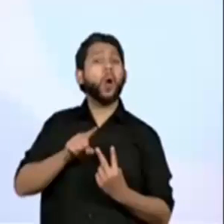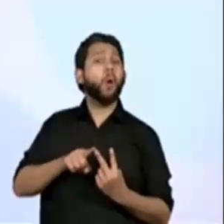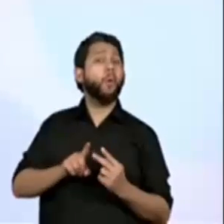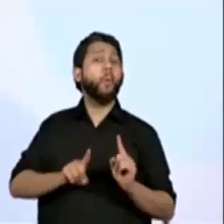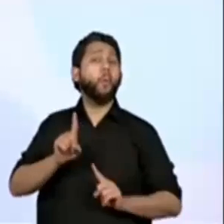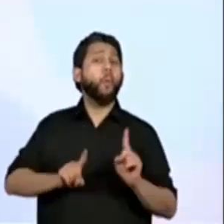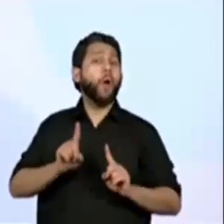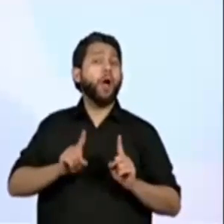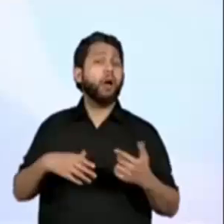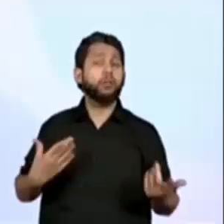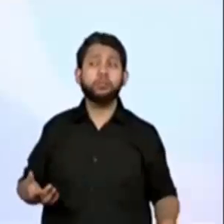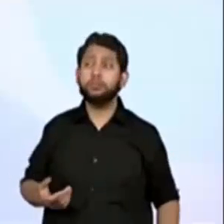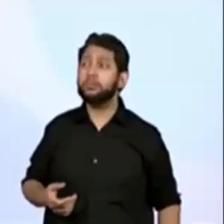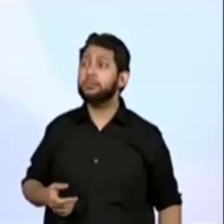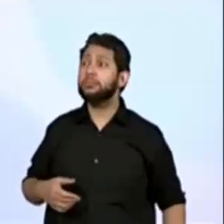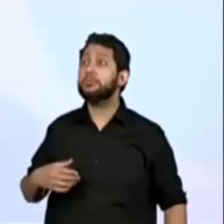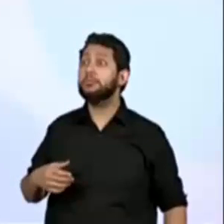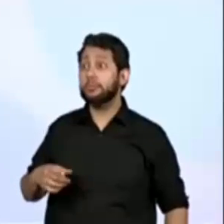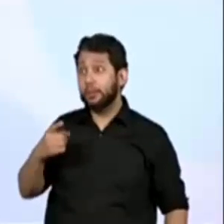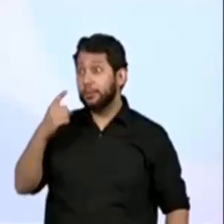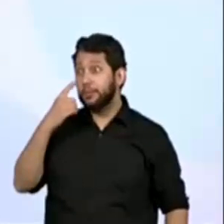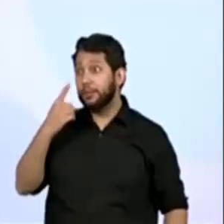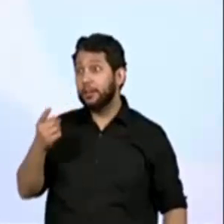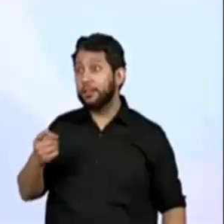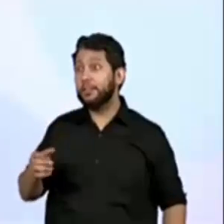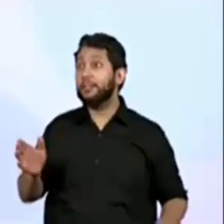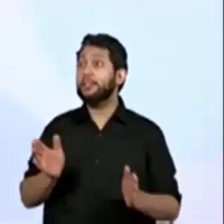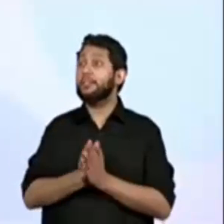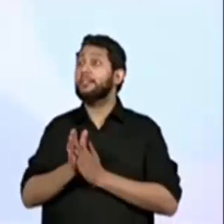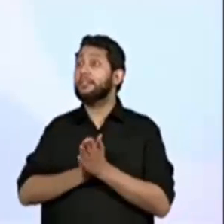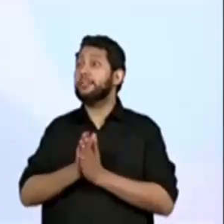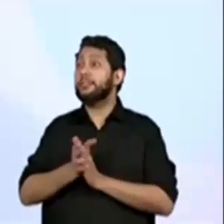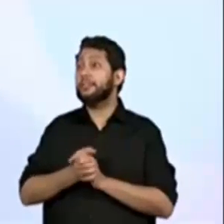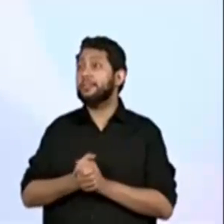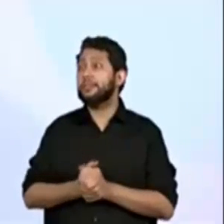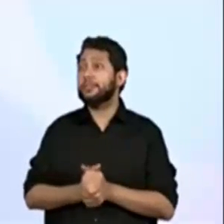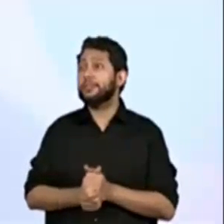correta? E aí? E aí?